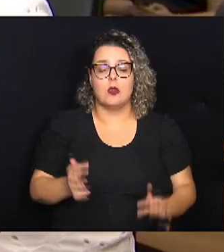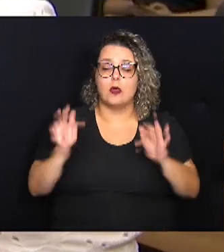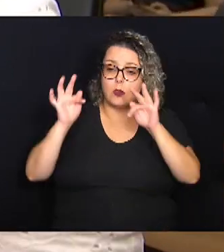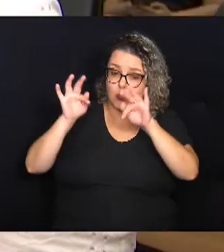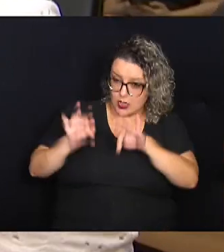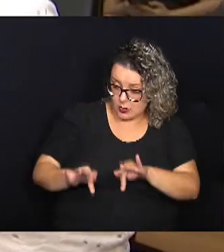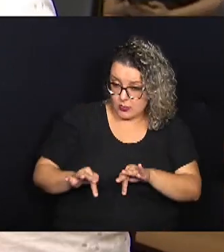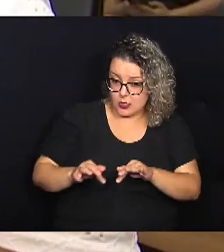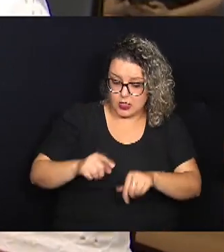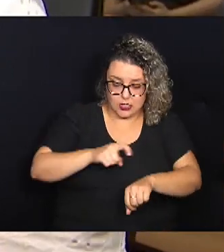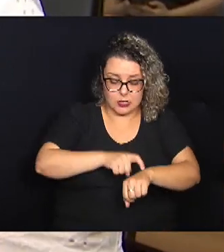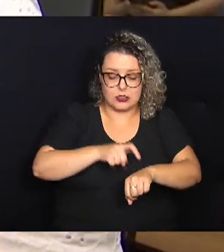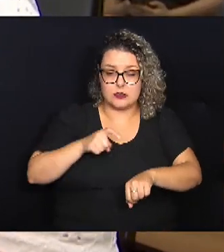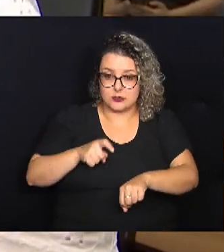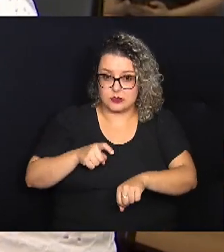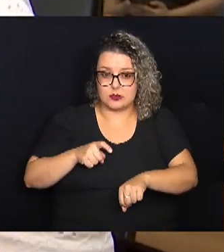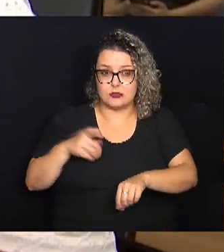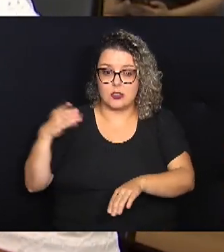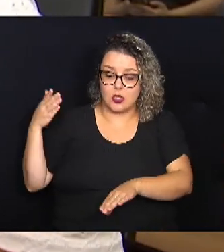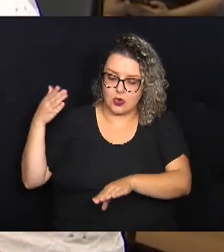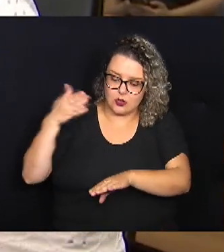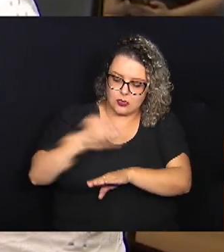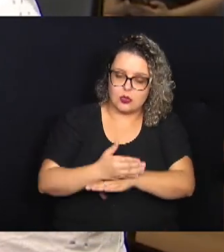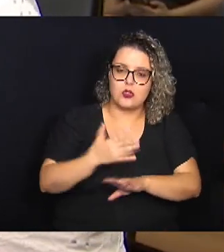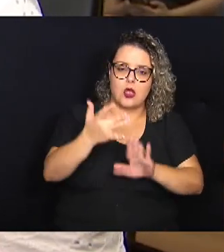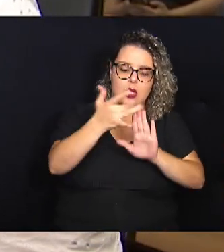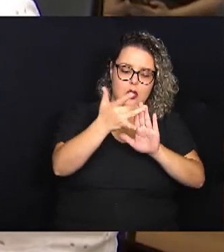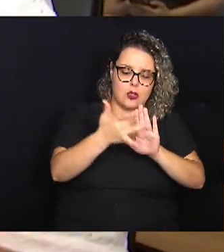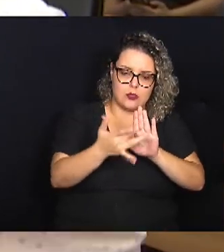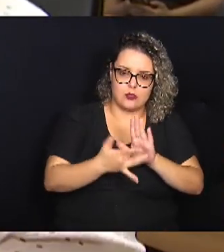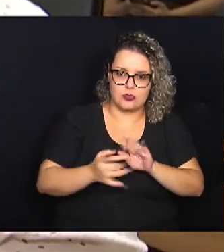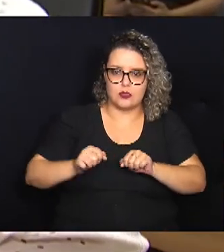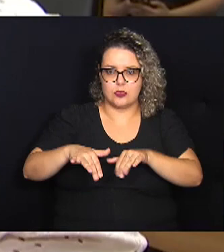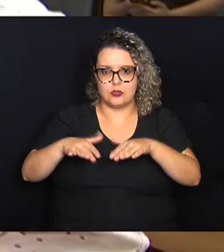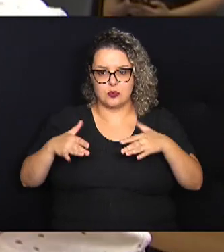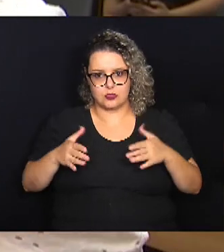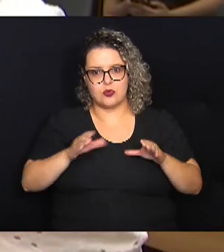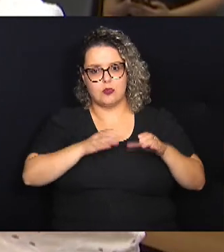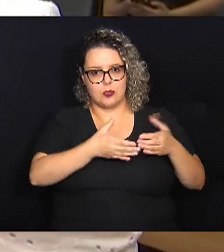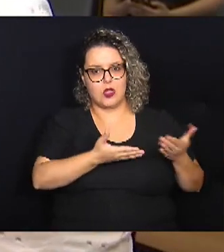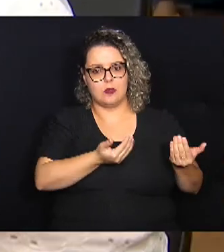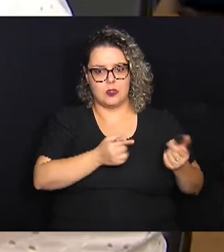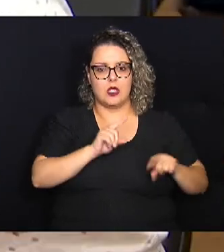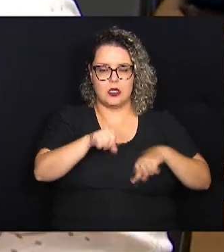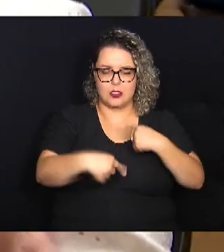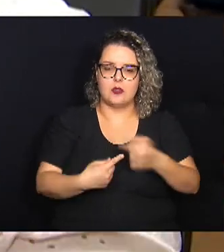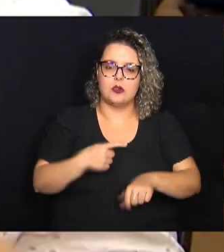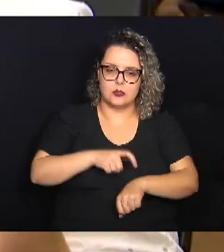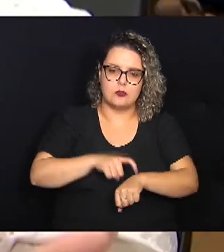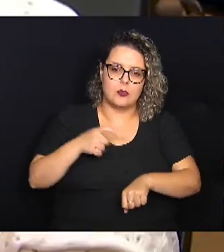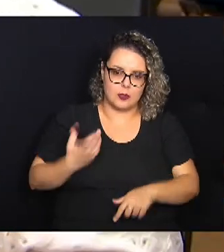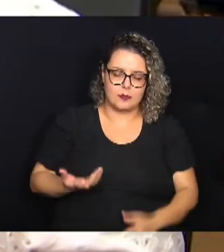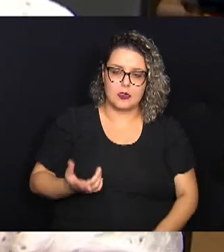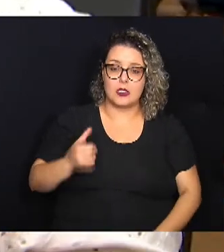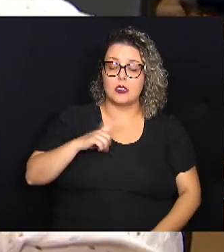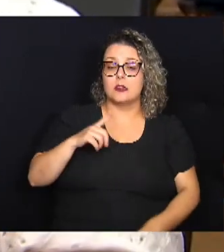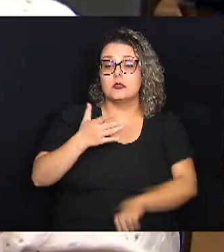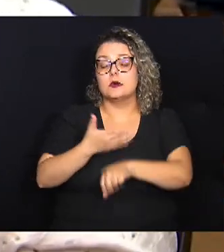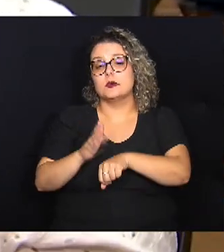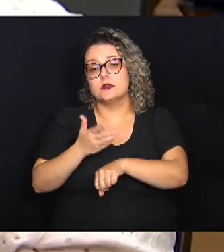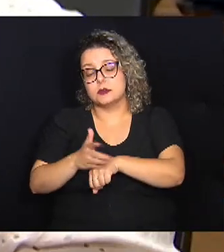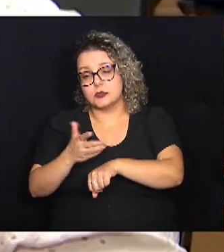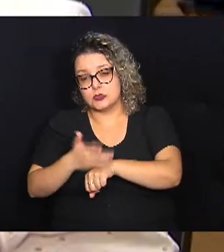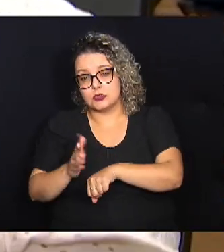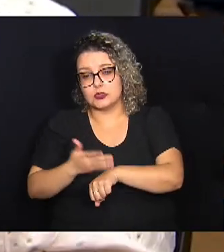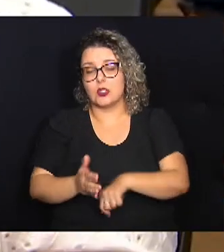essas etapas, eles entram para as pautas das plenárias do Parlamento Jovem, que são as próximas etapas. A gente tem o treinamento para